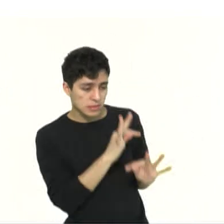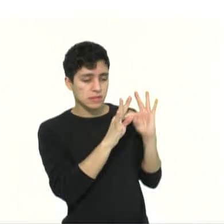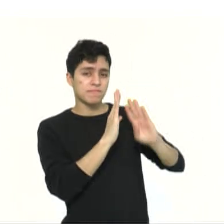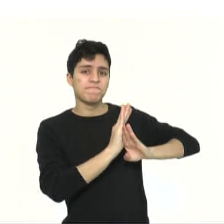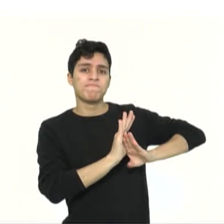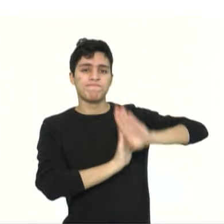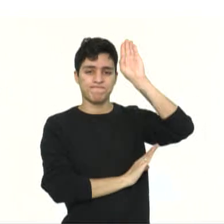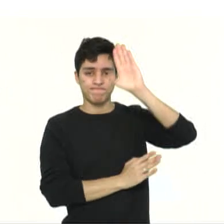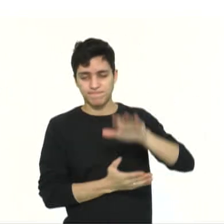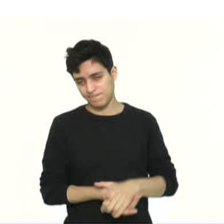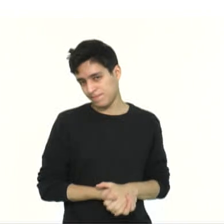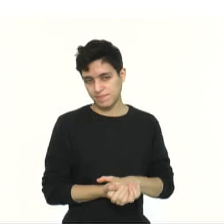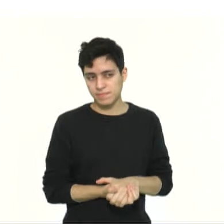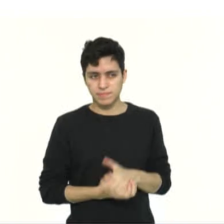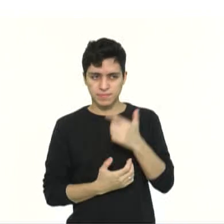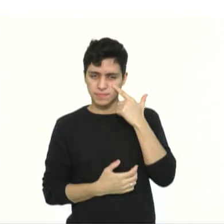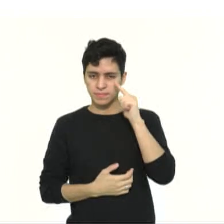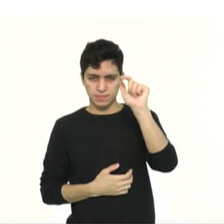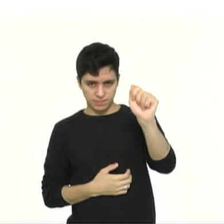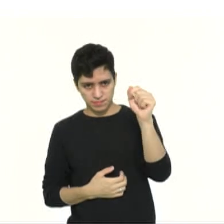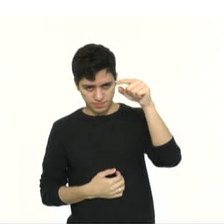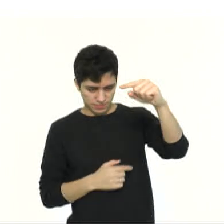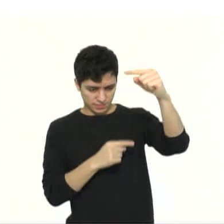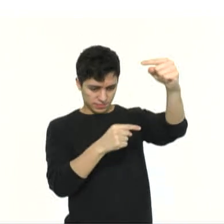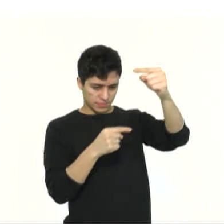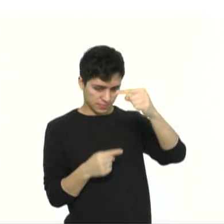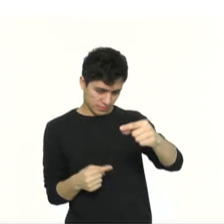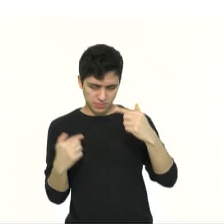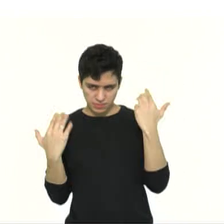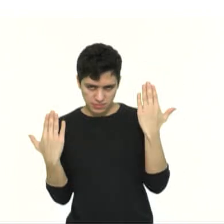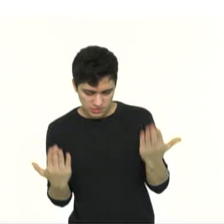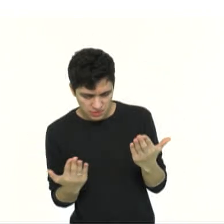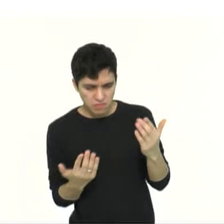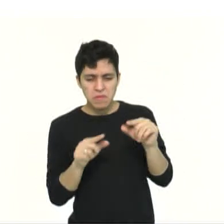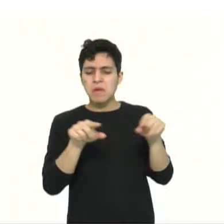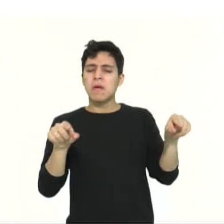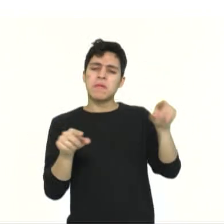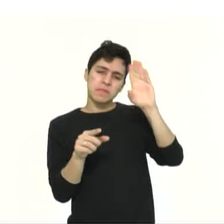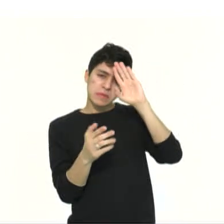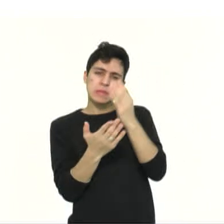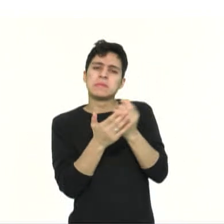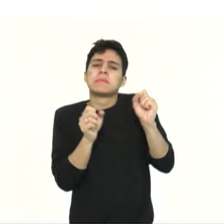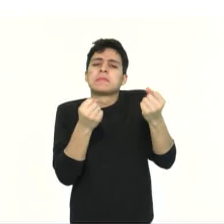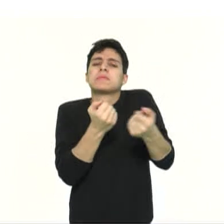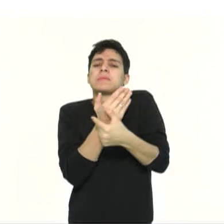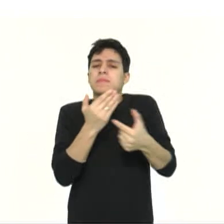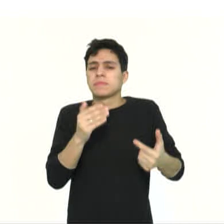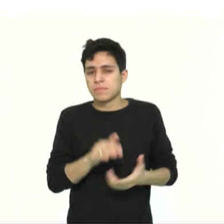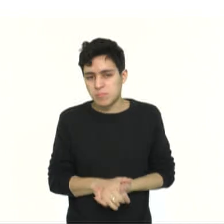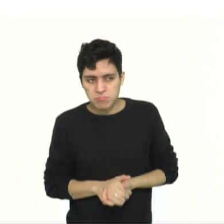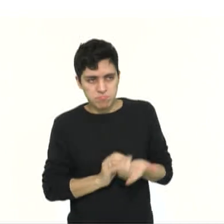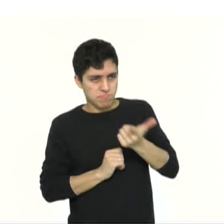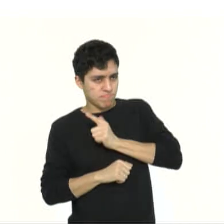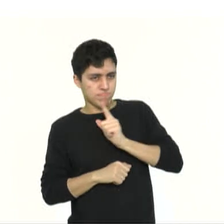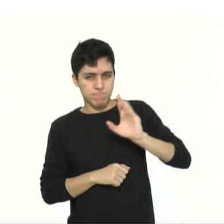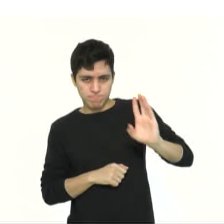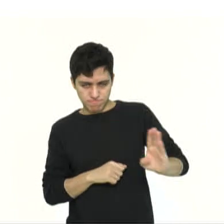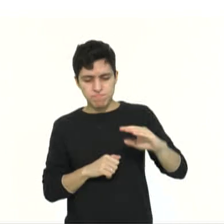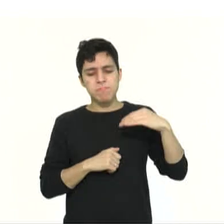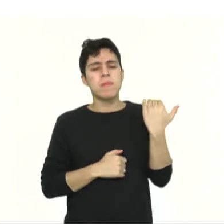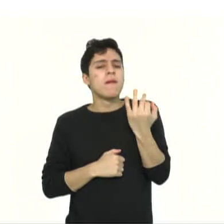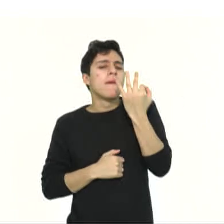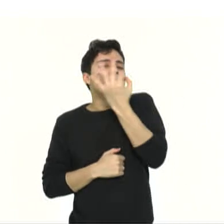Respondeu? O que essa linguagem figurada no artigo representa? Que sentido ela tem? O trecho refere-se ao